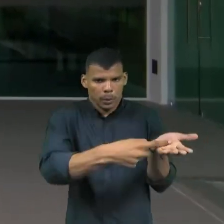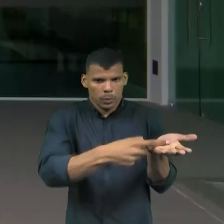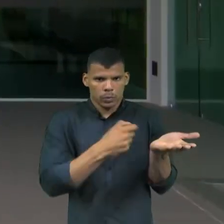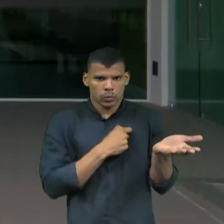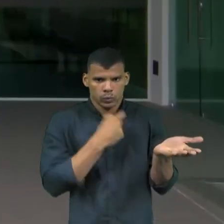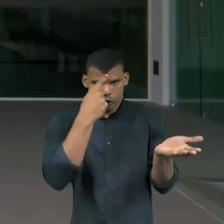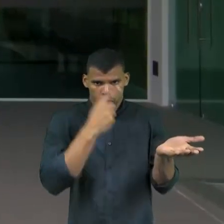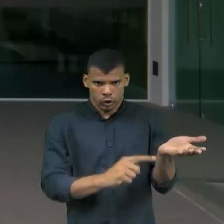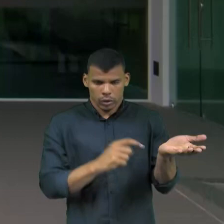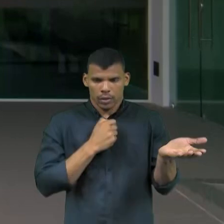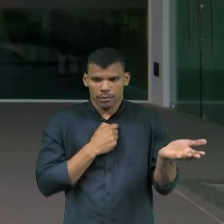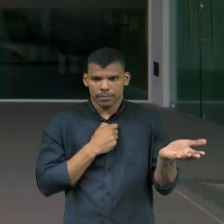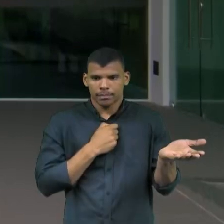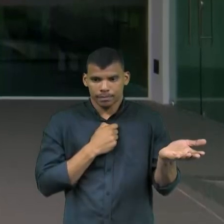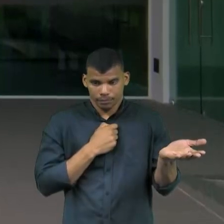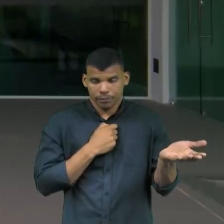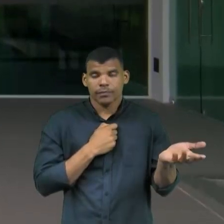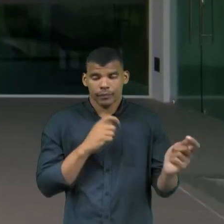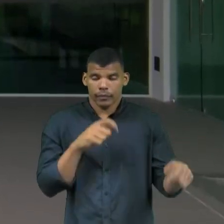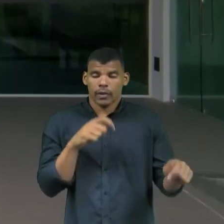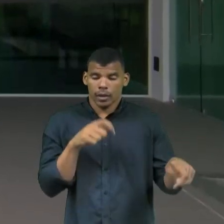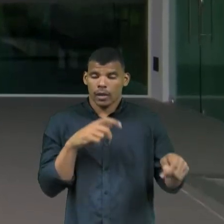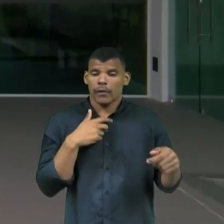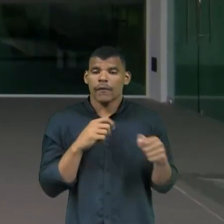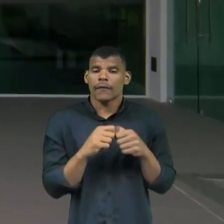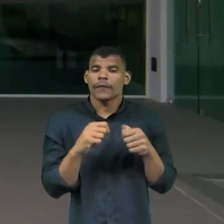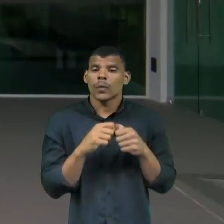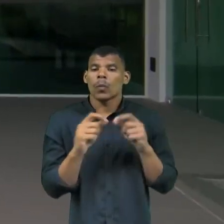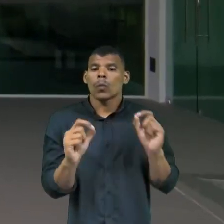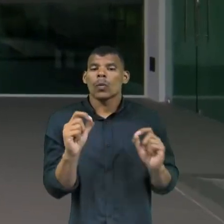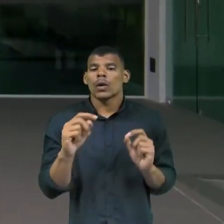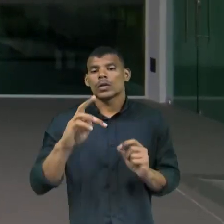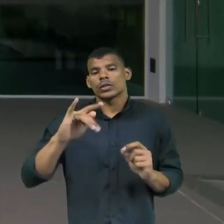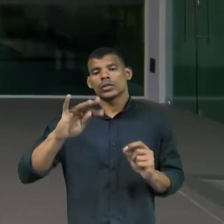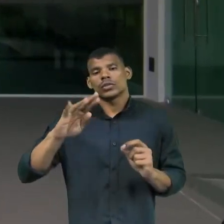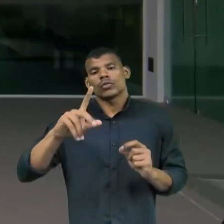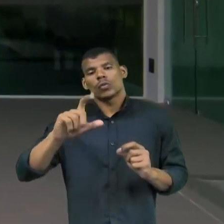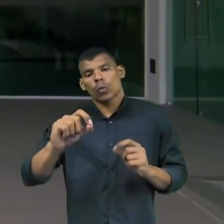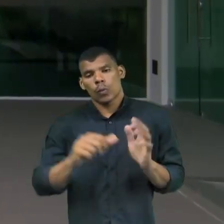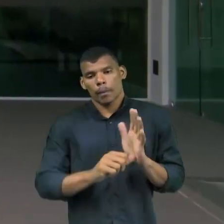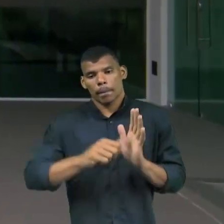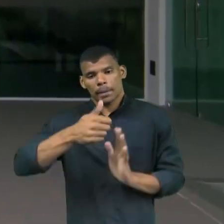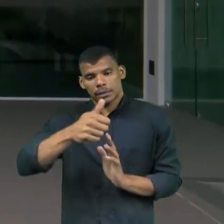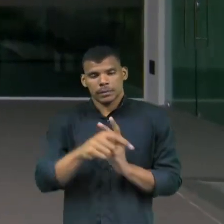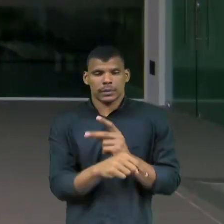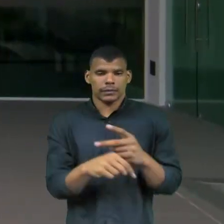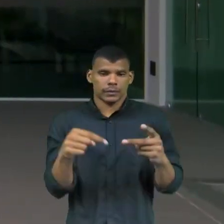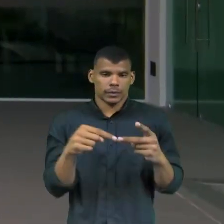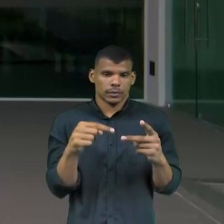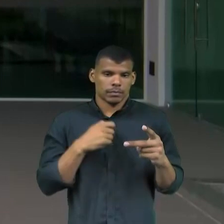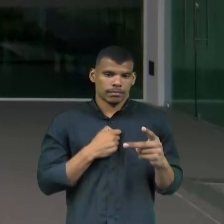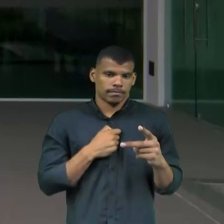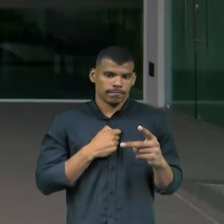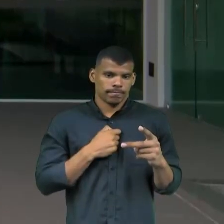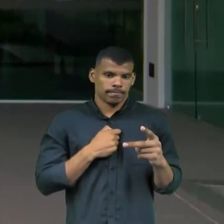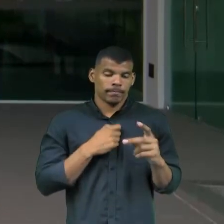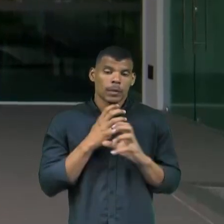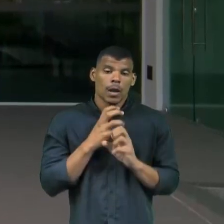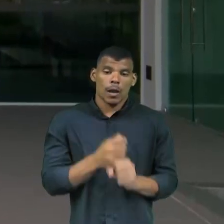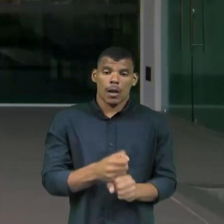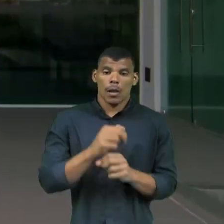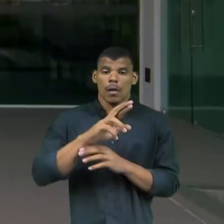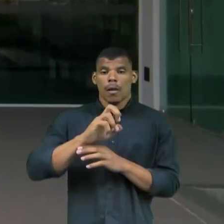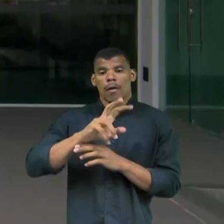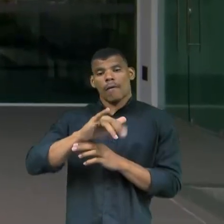é possível que o eleitor consiga fazer, tirar o título pela primeira vez, que é fazer o alistamento eleitoral, fazer a revisão eleitoral, que é